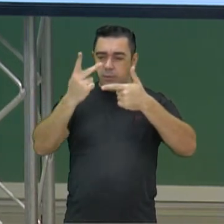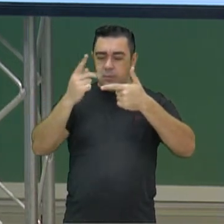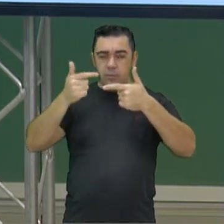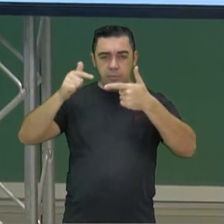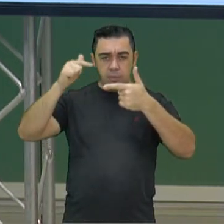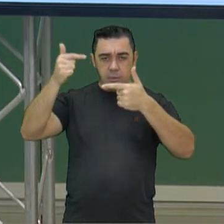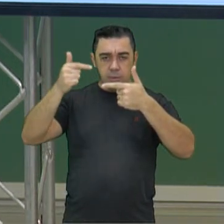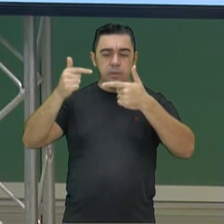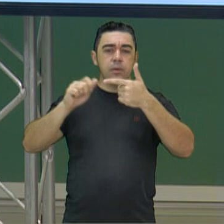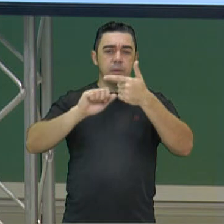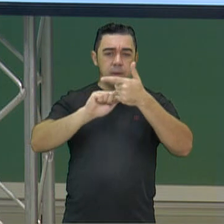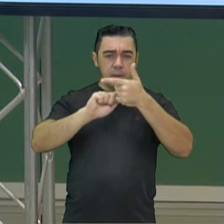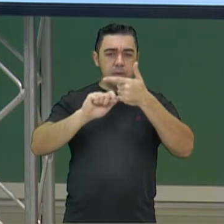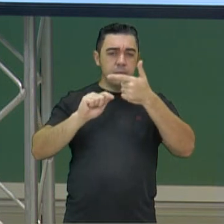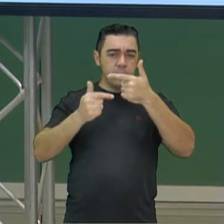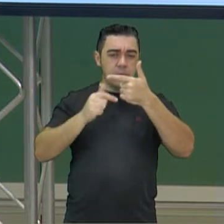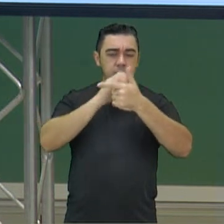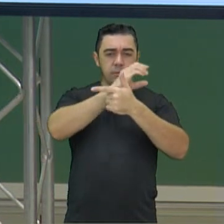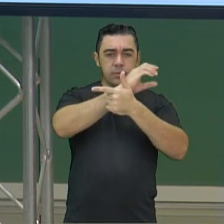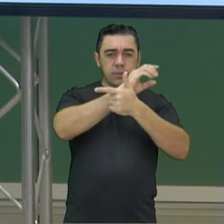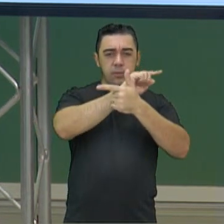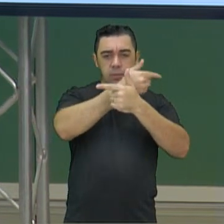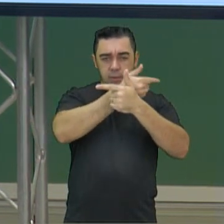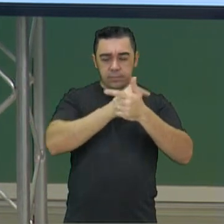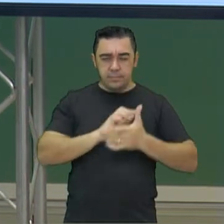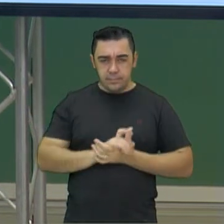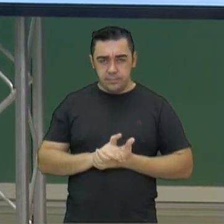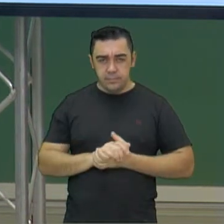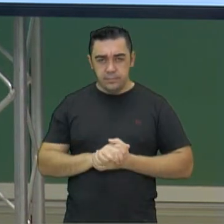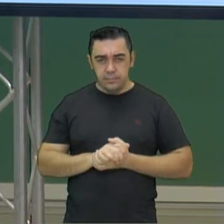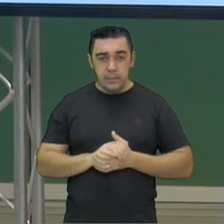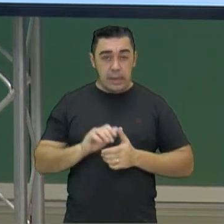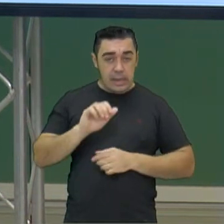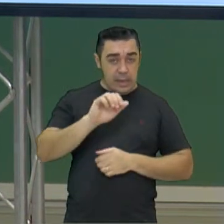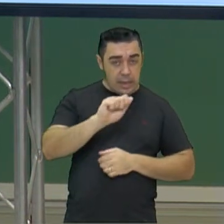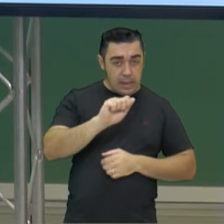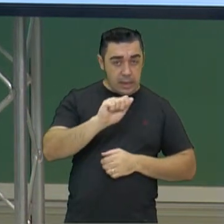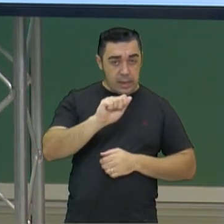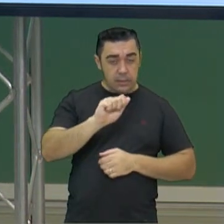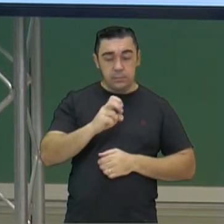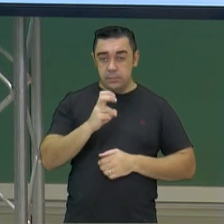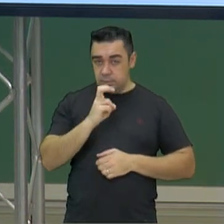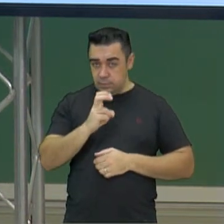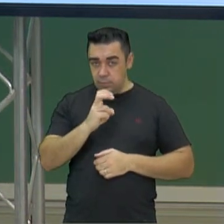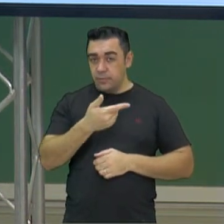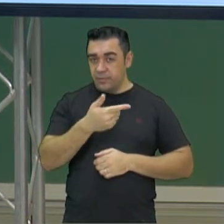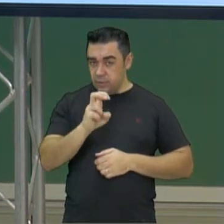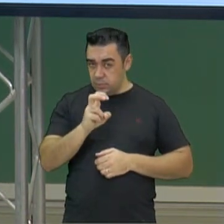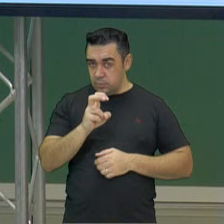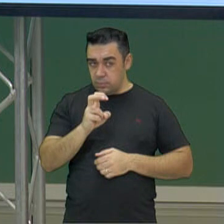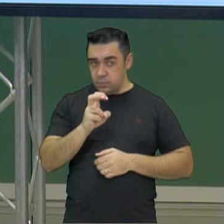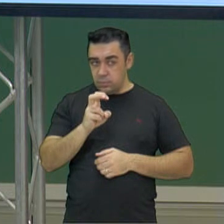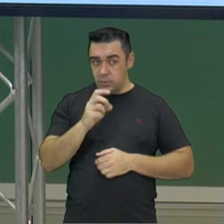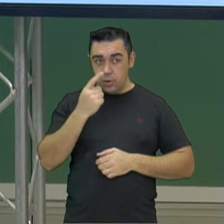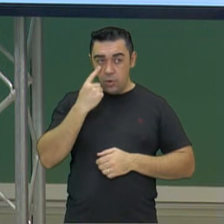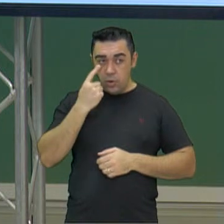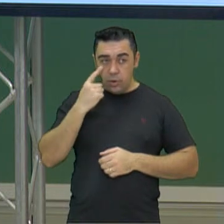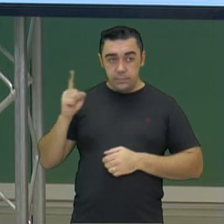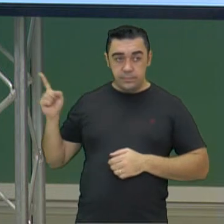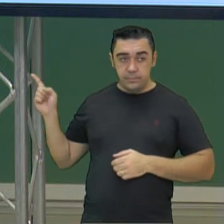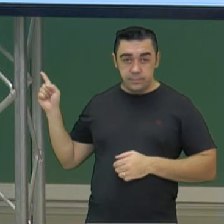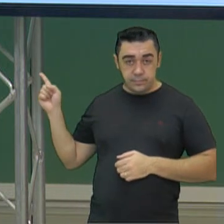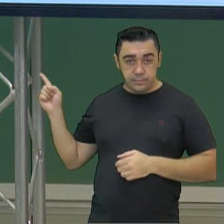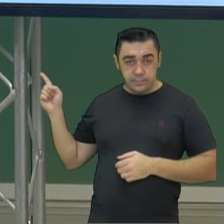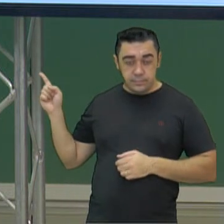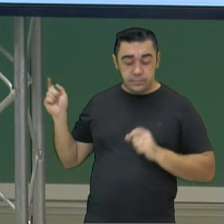mais o C ao quadrado. O A vale 5, 25. Vejam, outra coisa que a gente tem